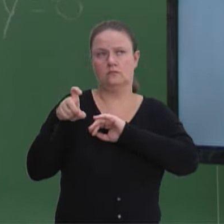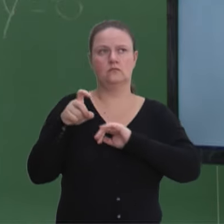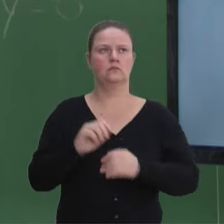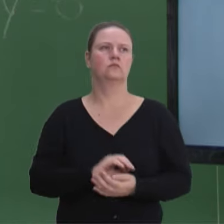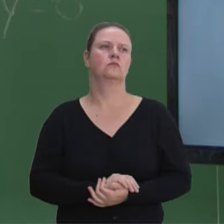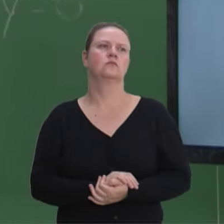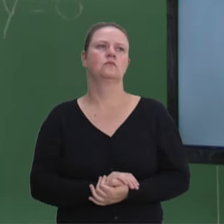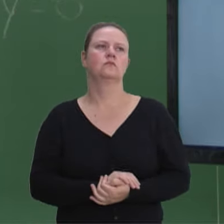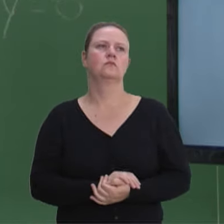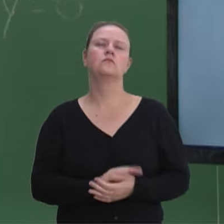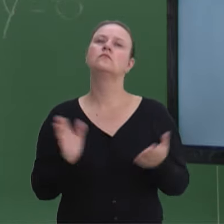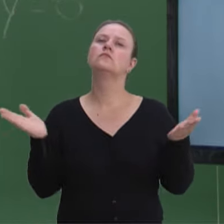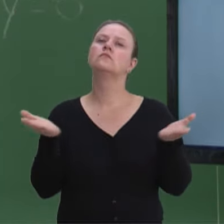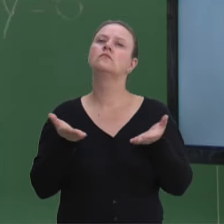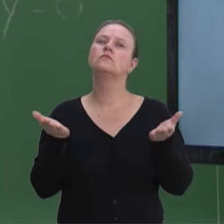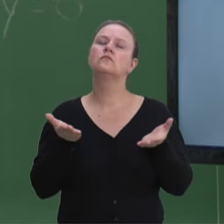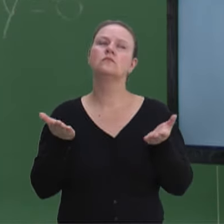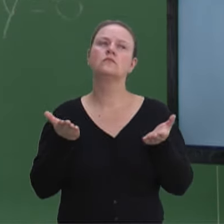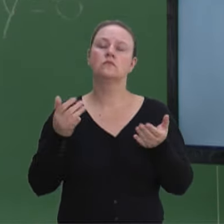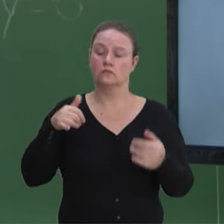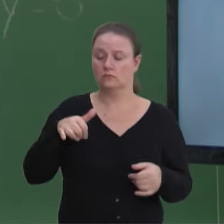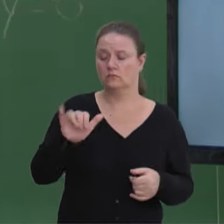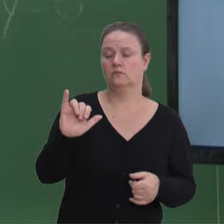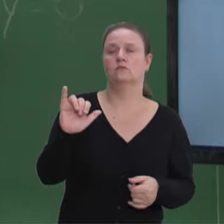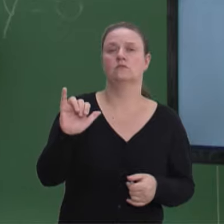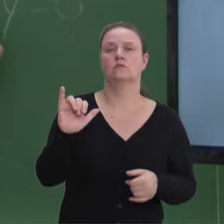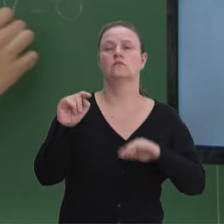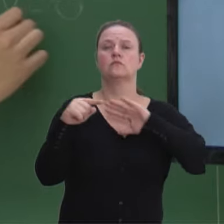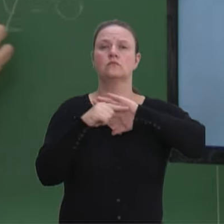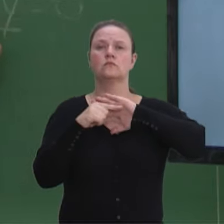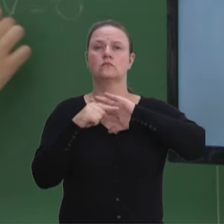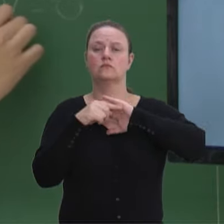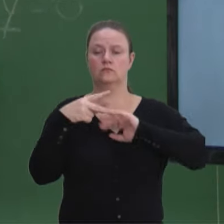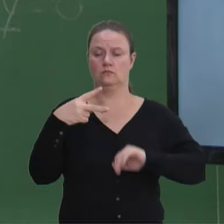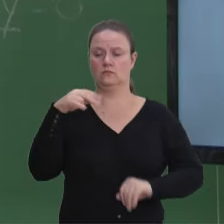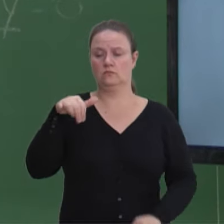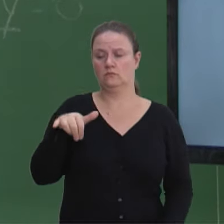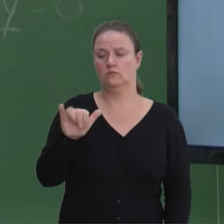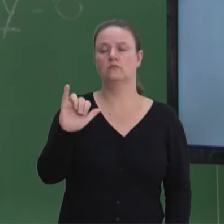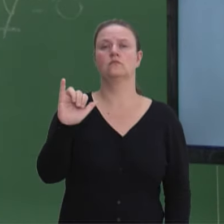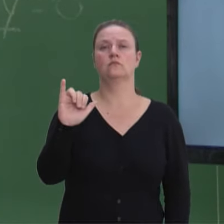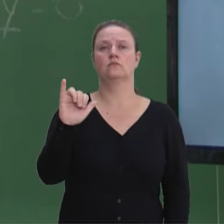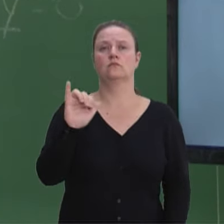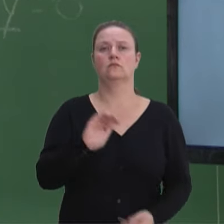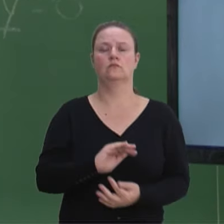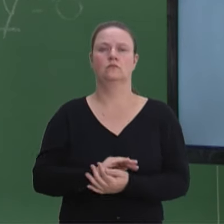O y, pegar o y menos 2y.